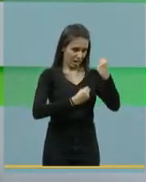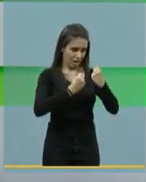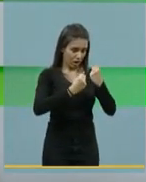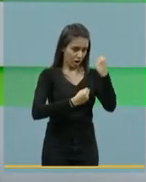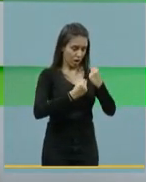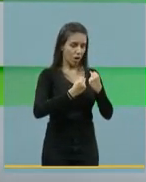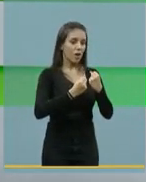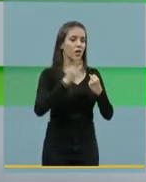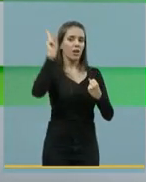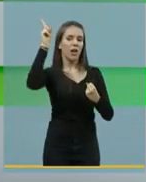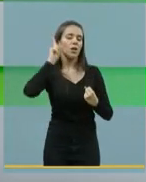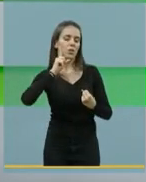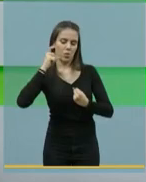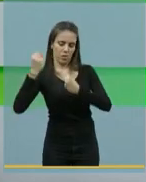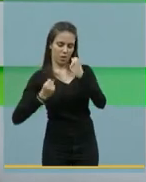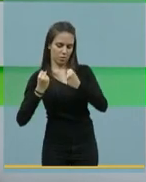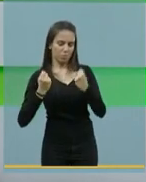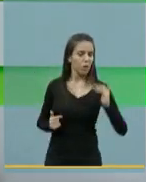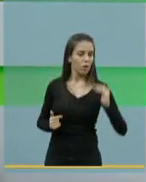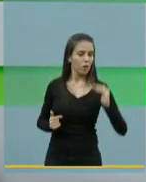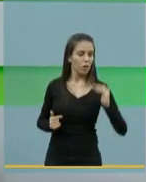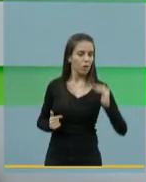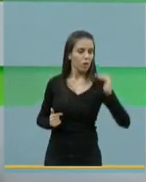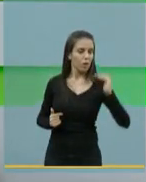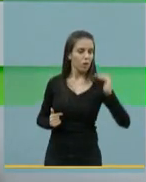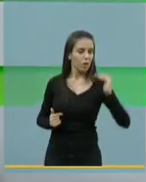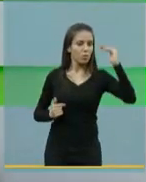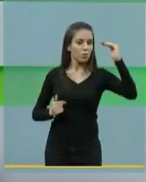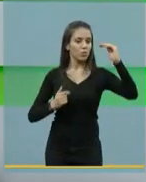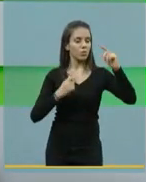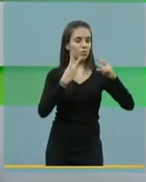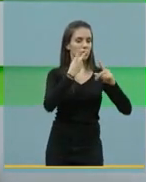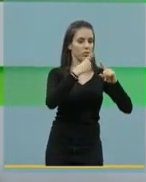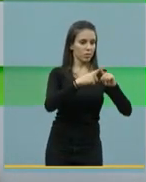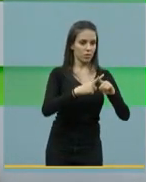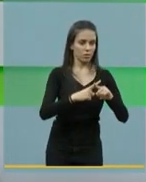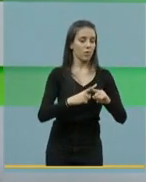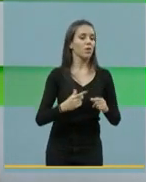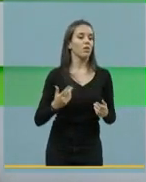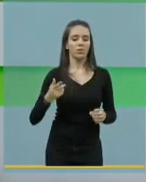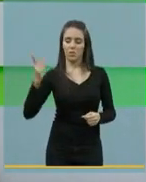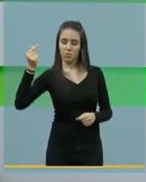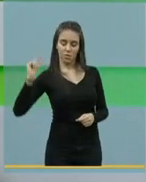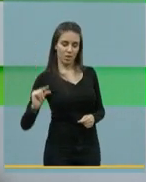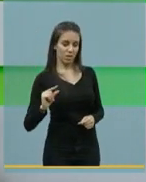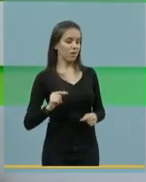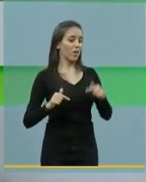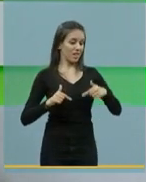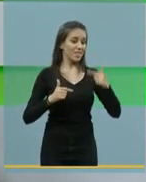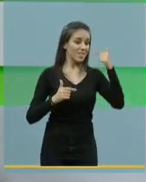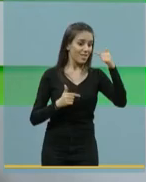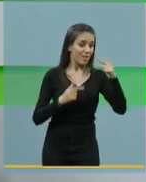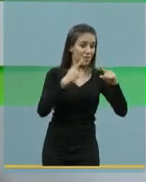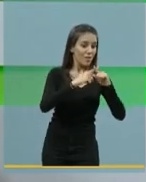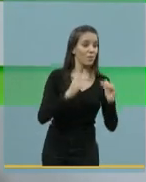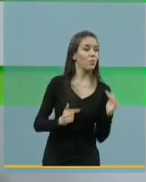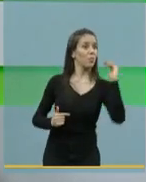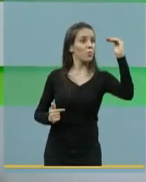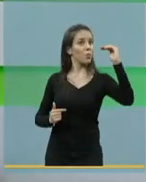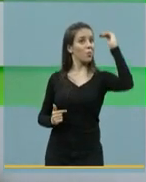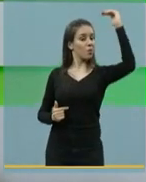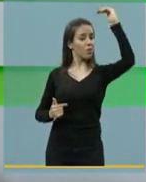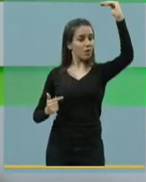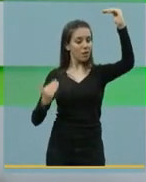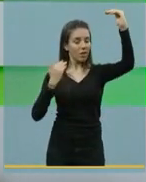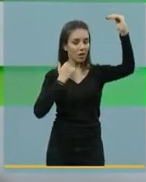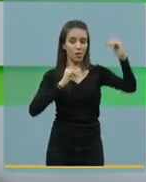meio que custa nos estados unidos o minuto lar custa sete vezes o que custa nos estados unidos os juros do banco